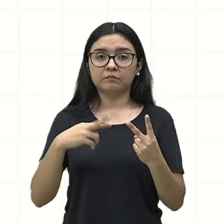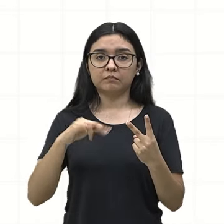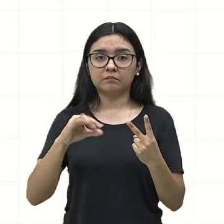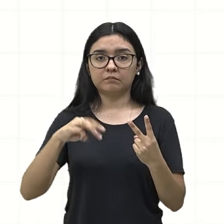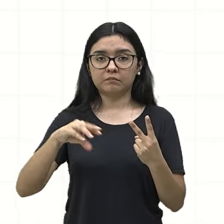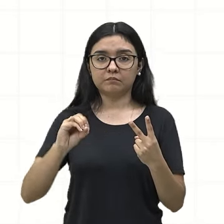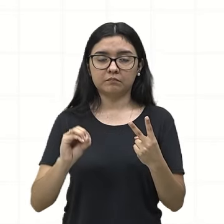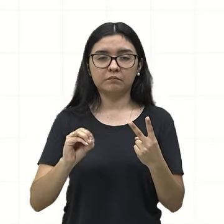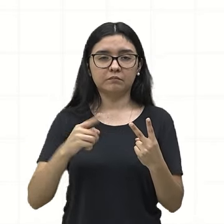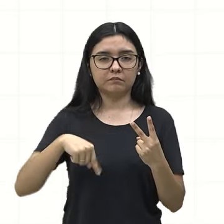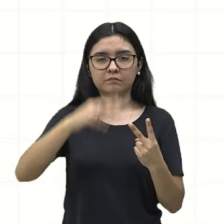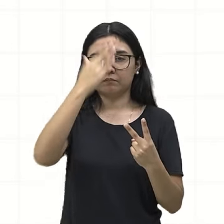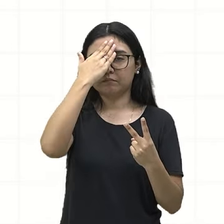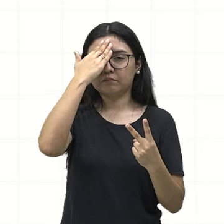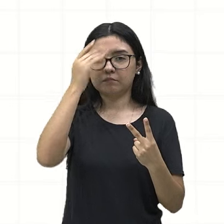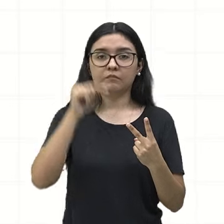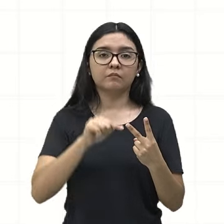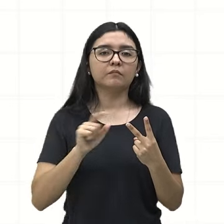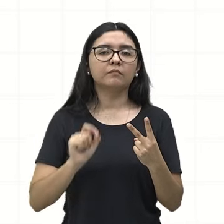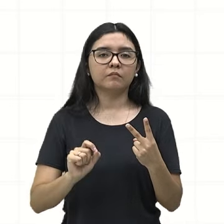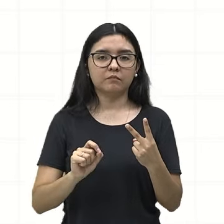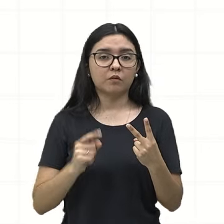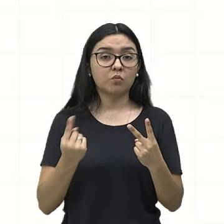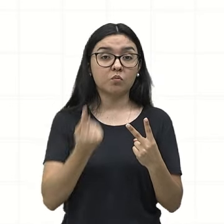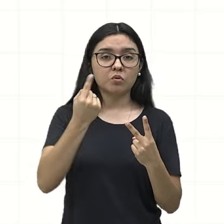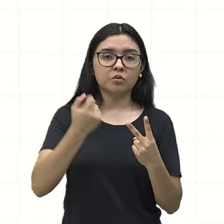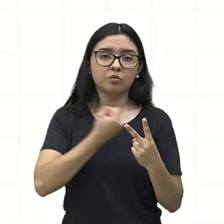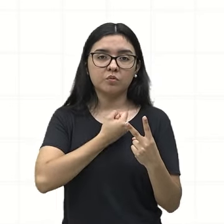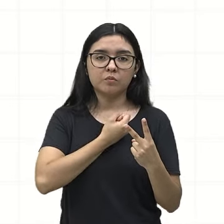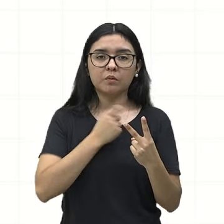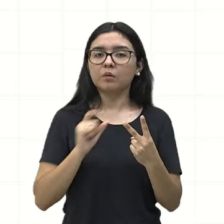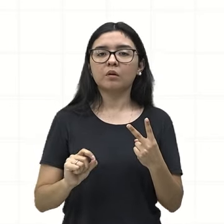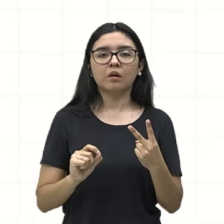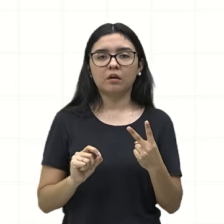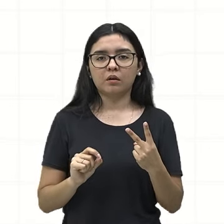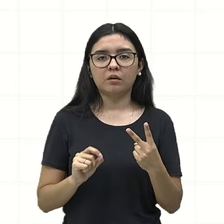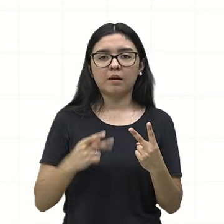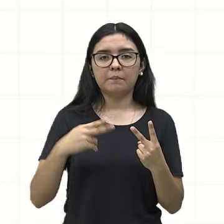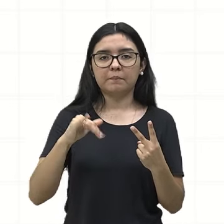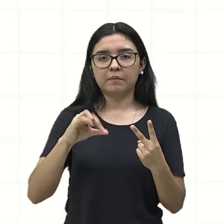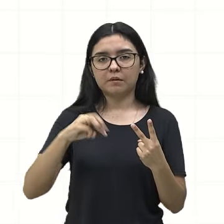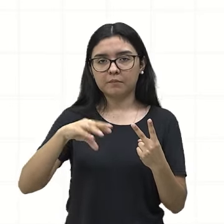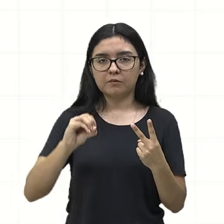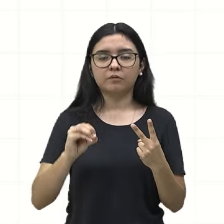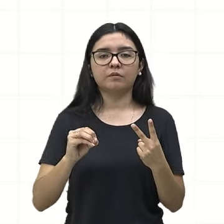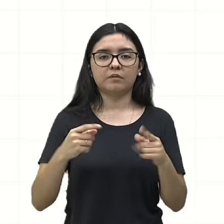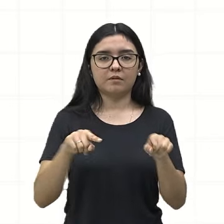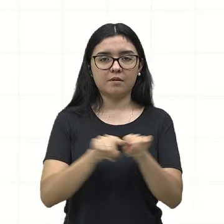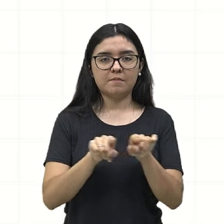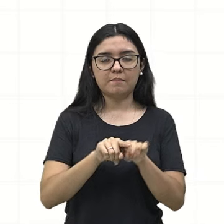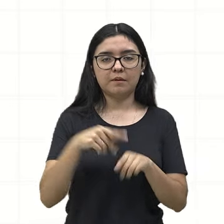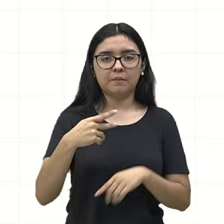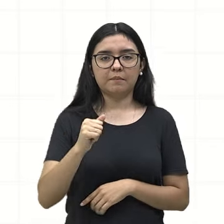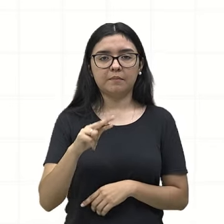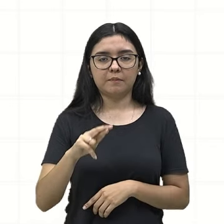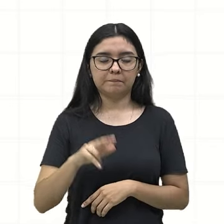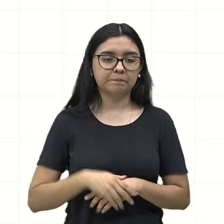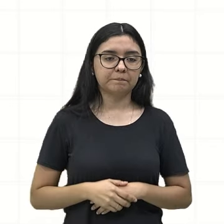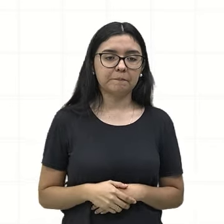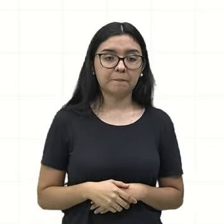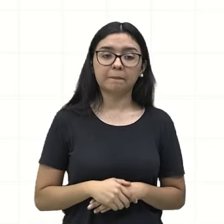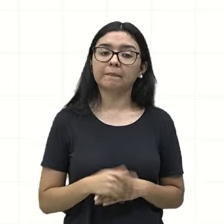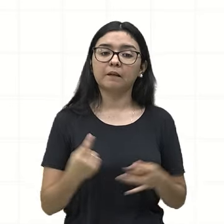sabe, até porque 2 é o único número que é primo e também é par, né? Além disso, ele